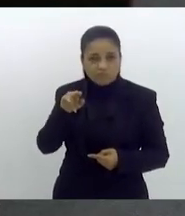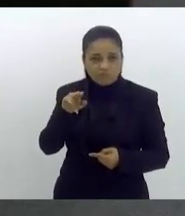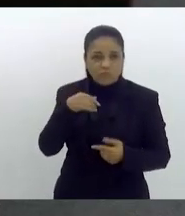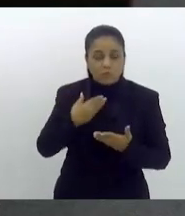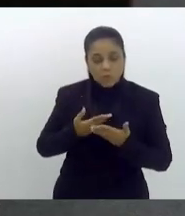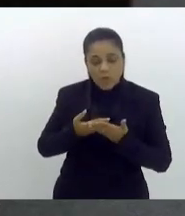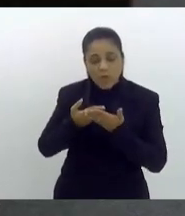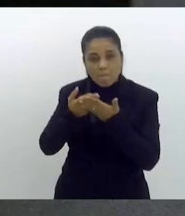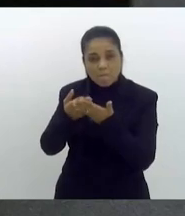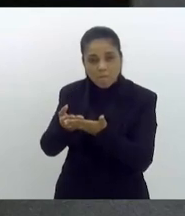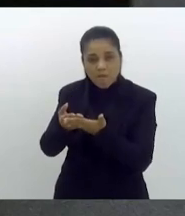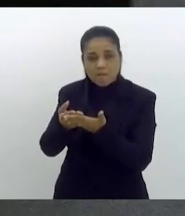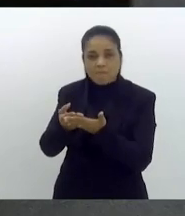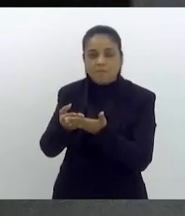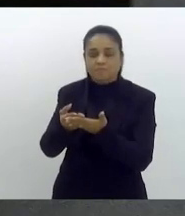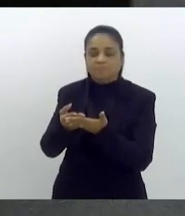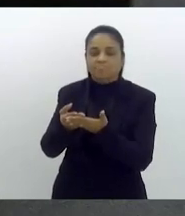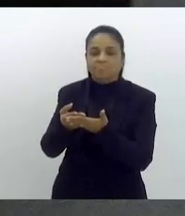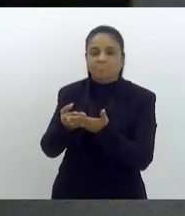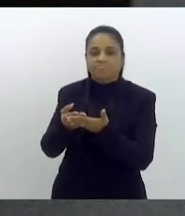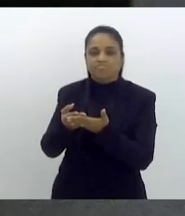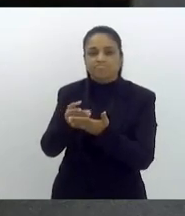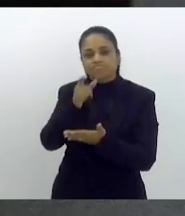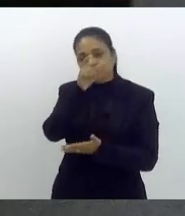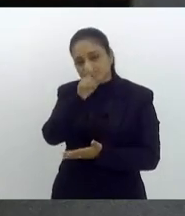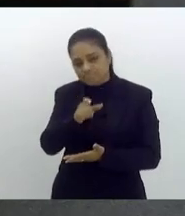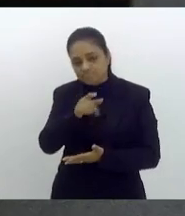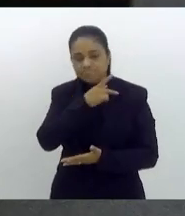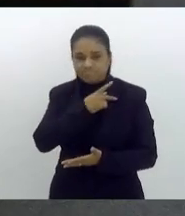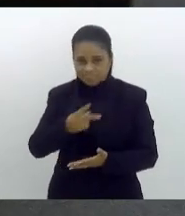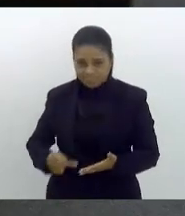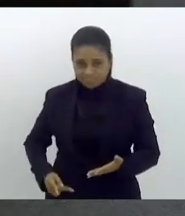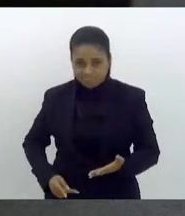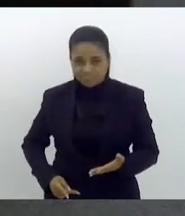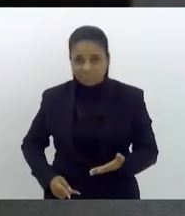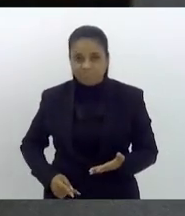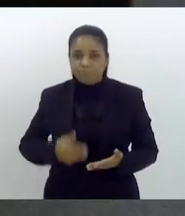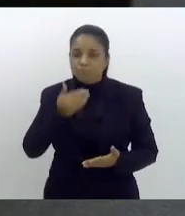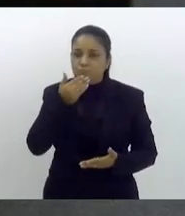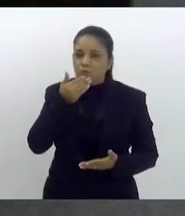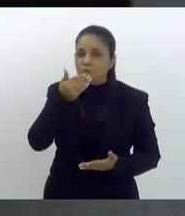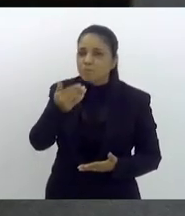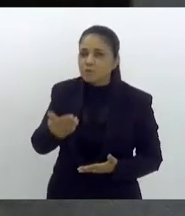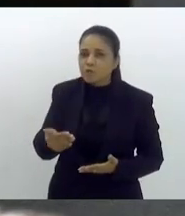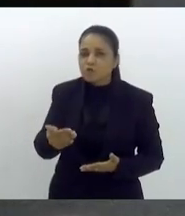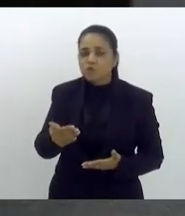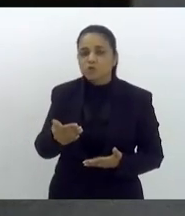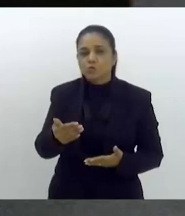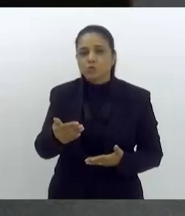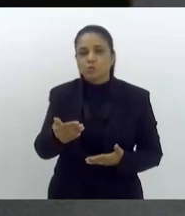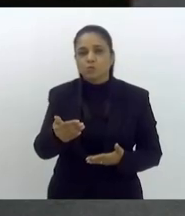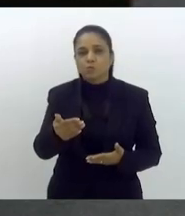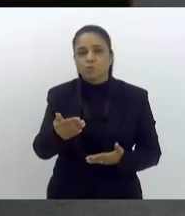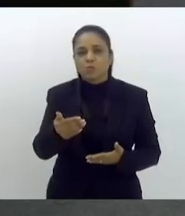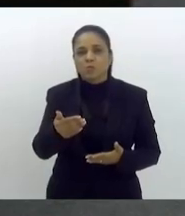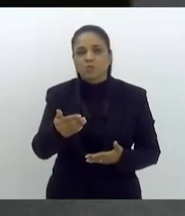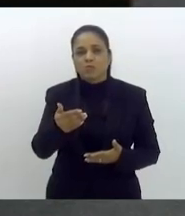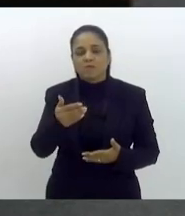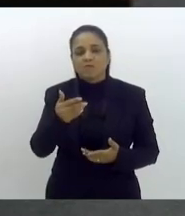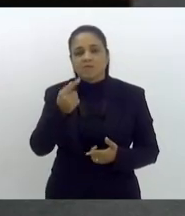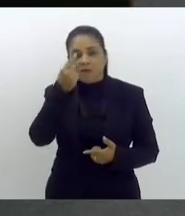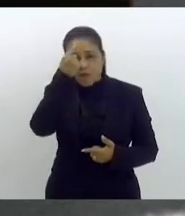não encaminhamento vossa excelência é havia pedido para que pudesse ver as imagens